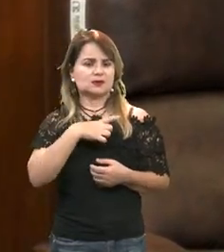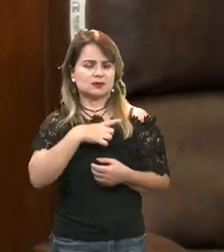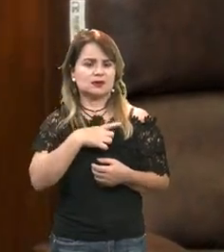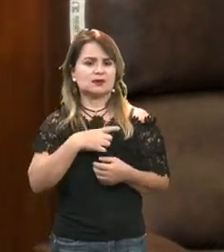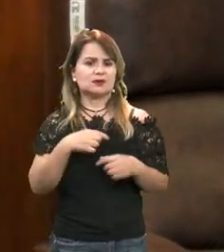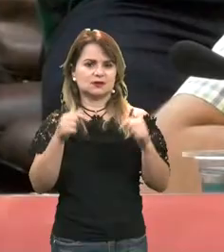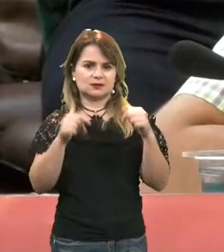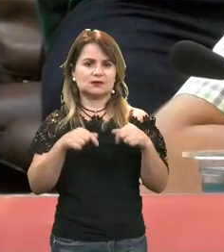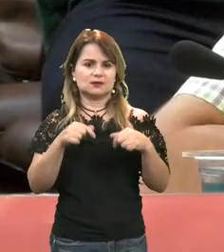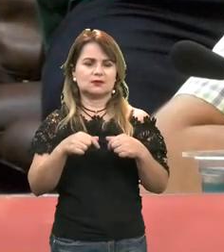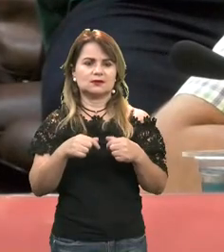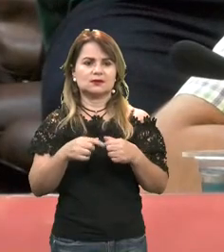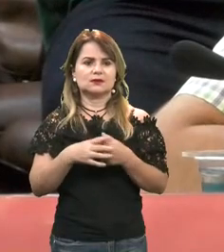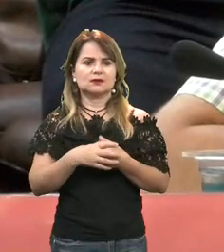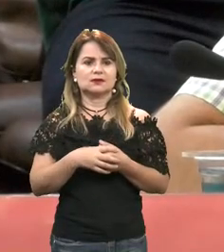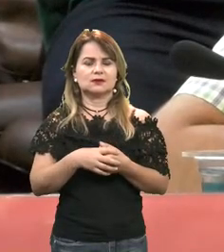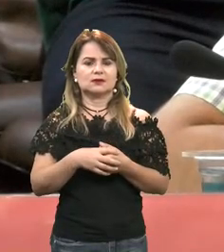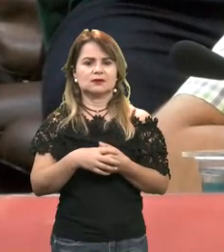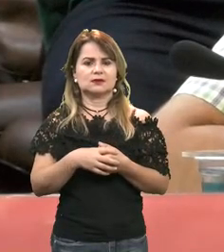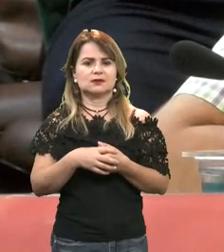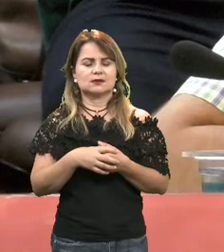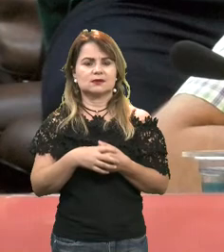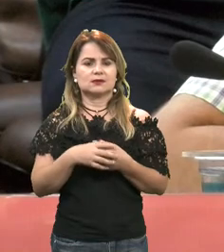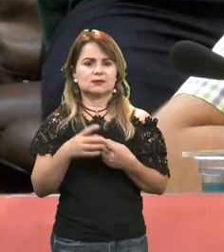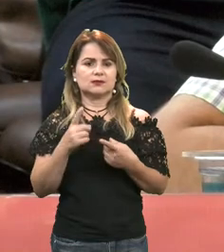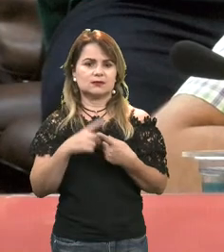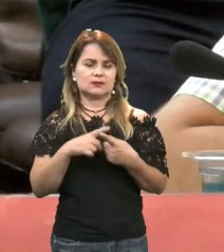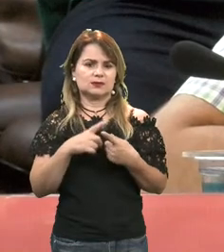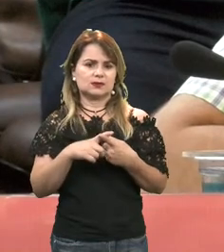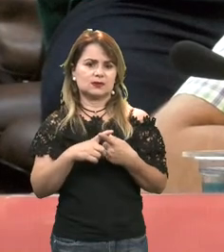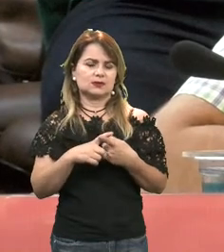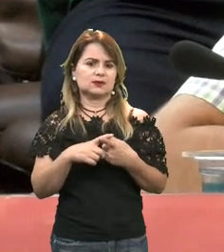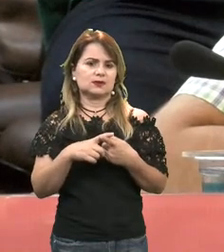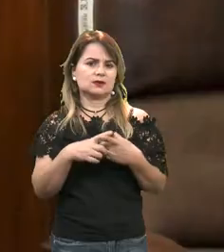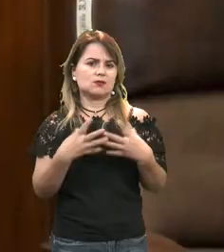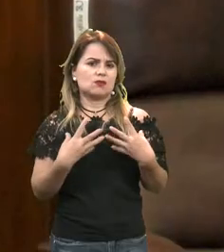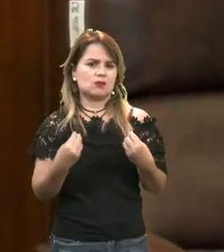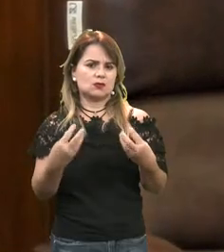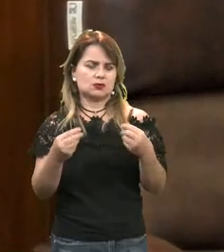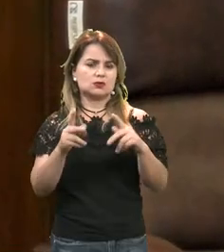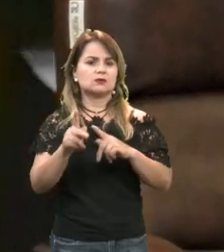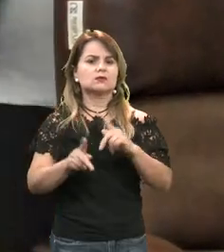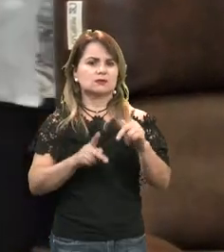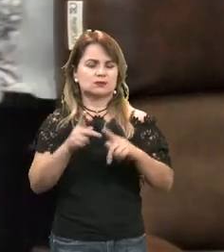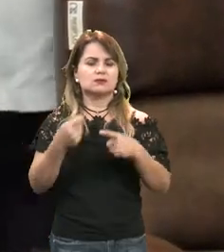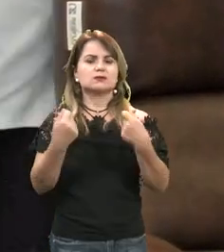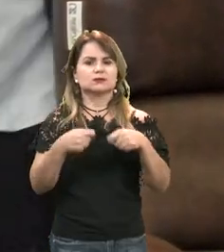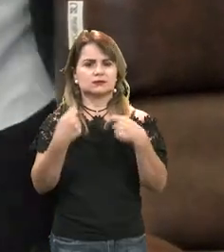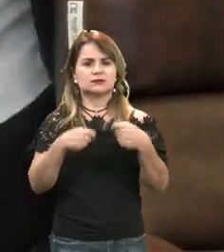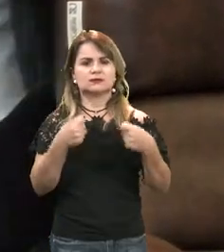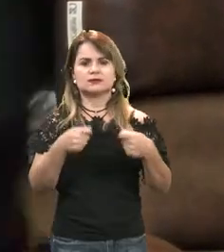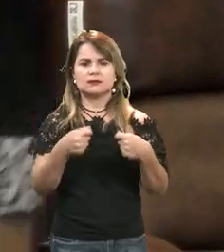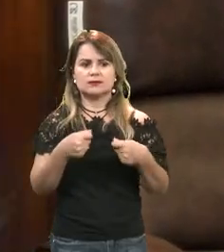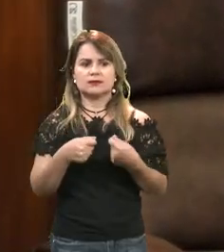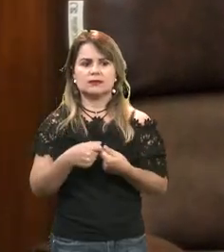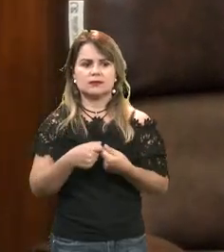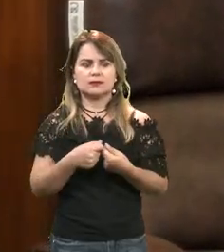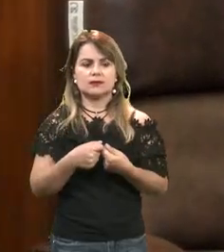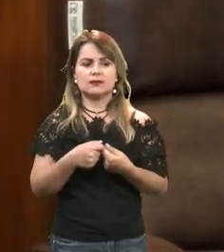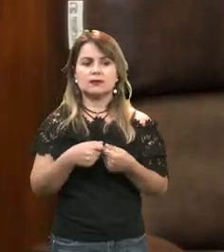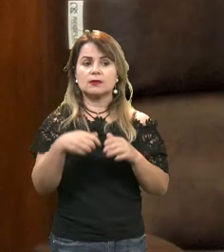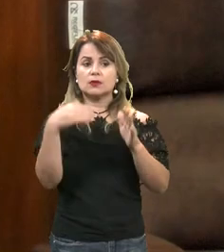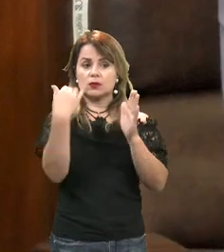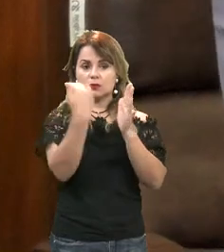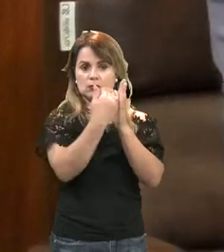existe, por drenar uma quantidade considerável de pacientes. E dentro do programa SUS,